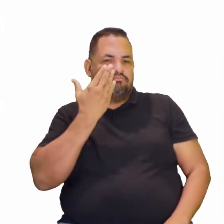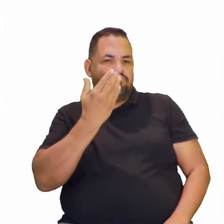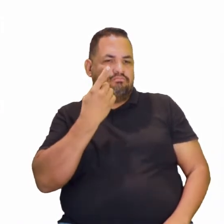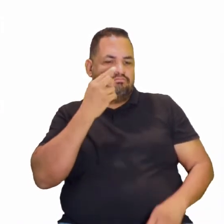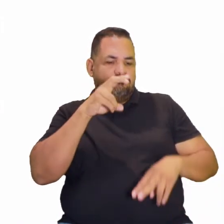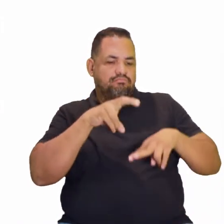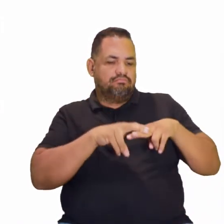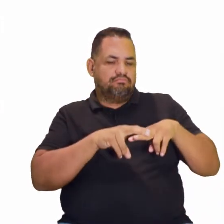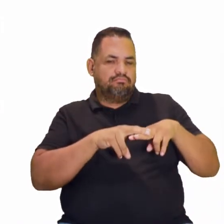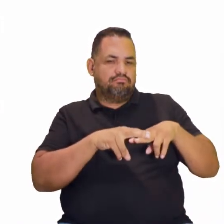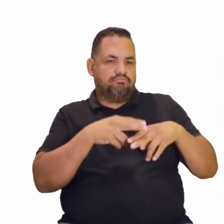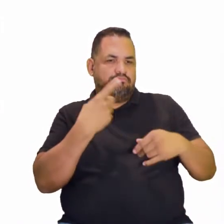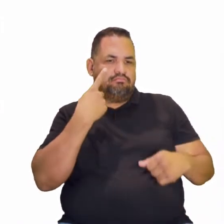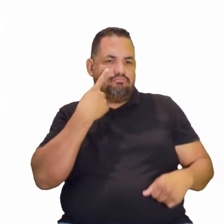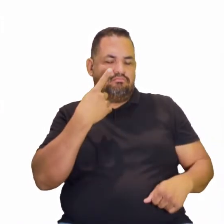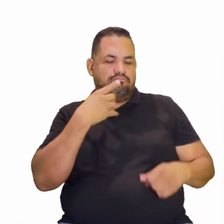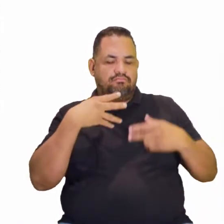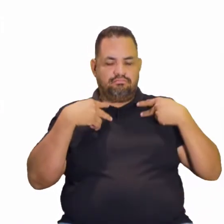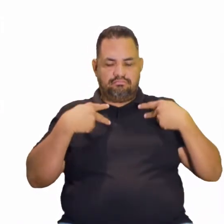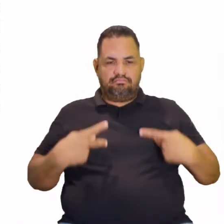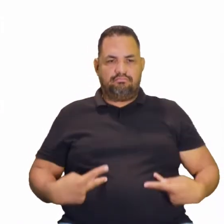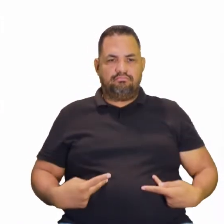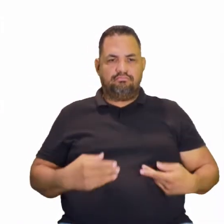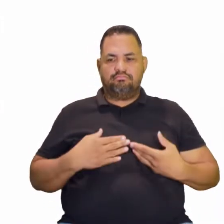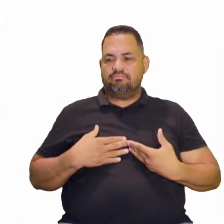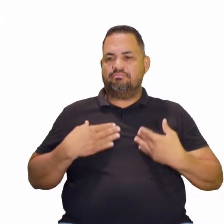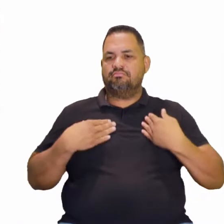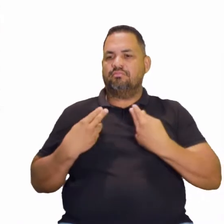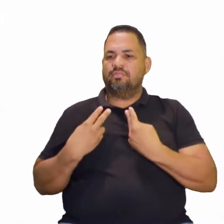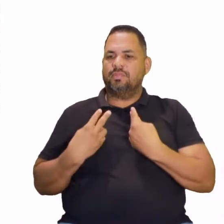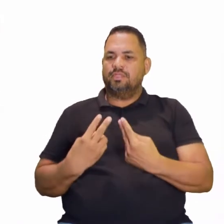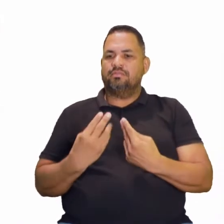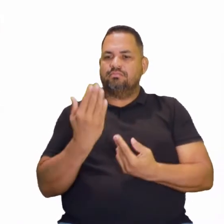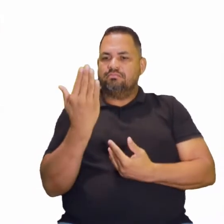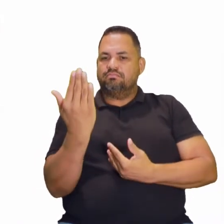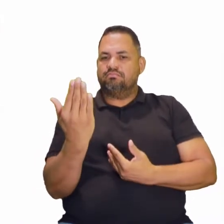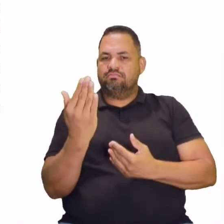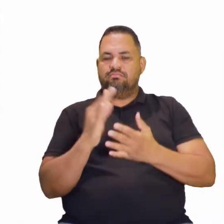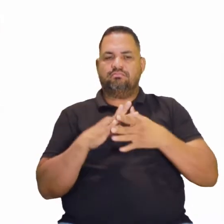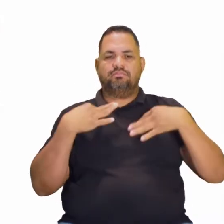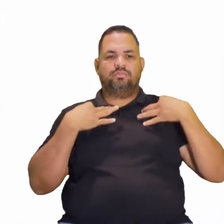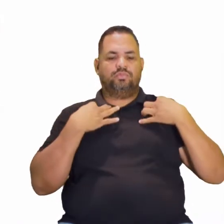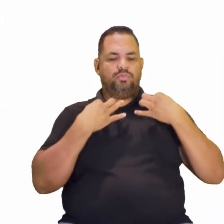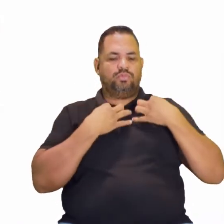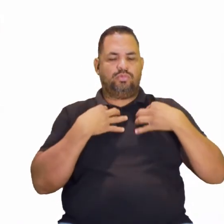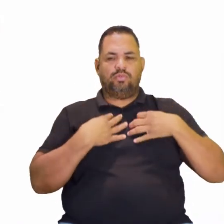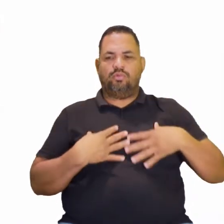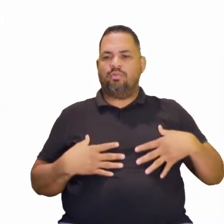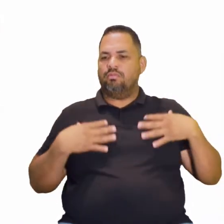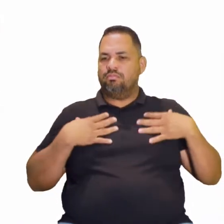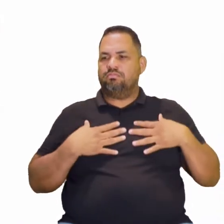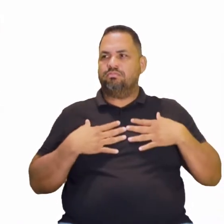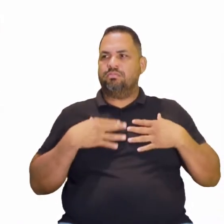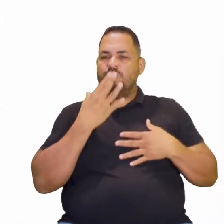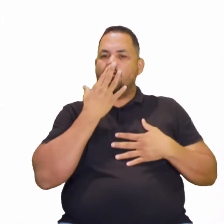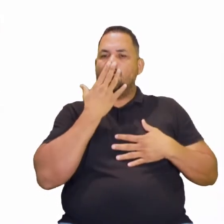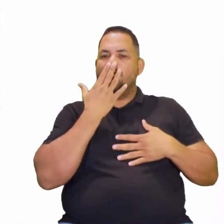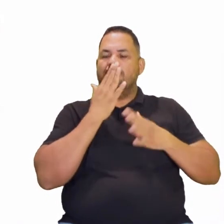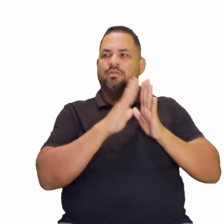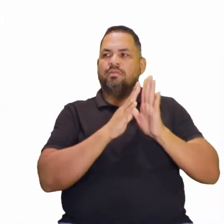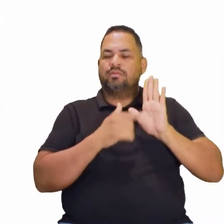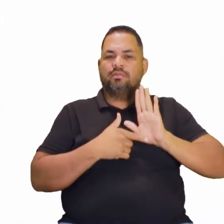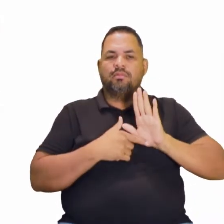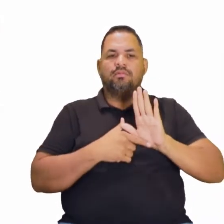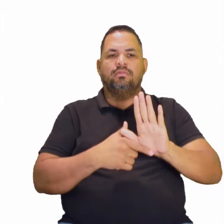numa cadeira. O corpo está voltado para frente, está vestindo uma blusa colorida, que contribui